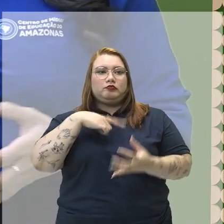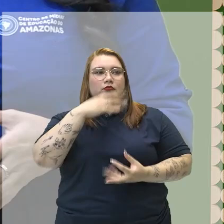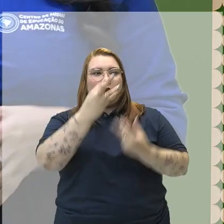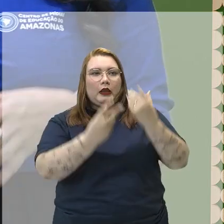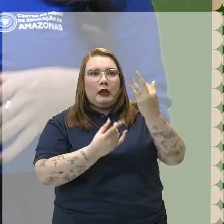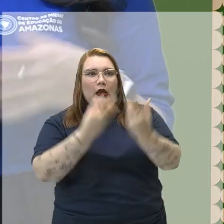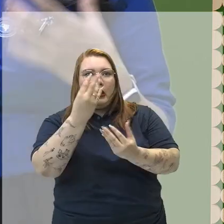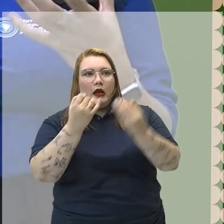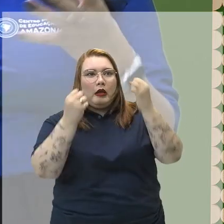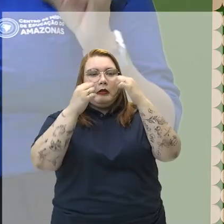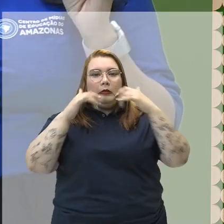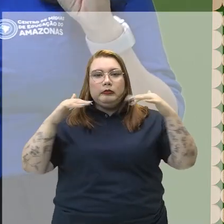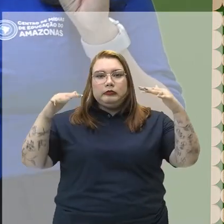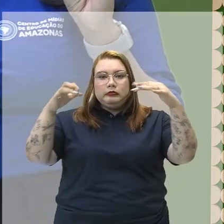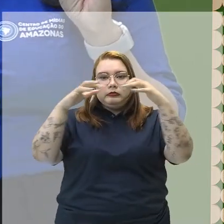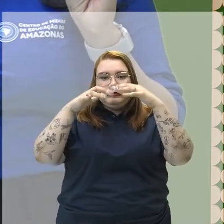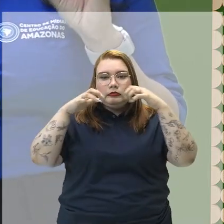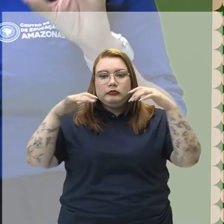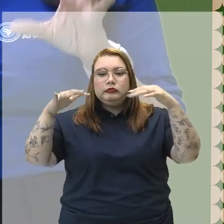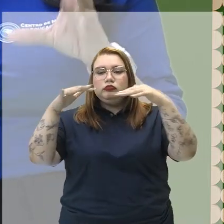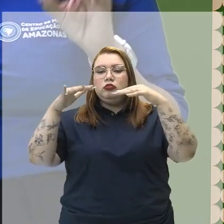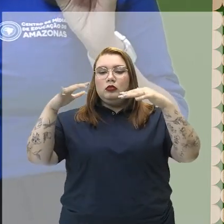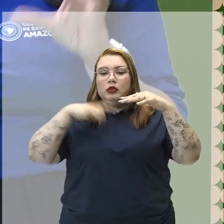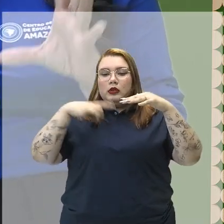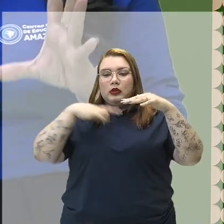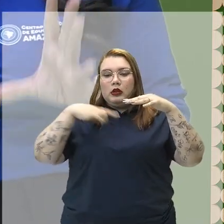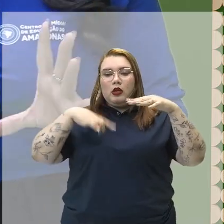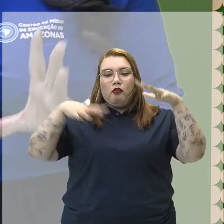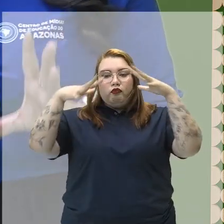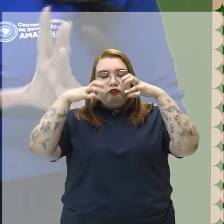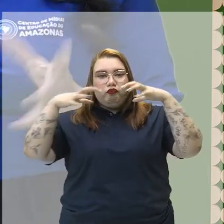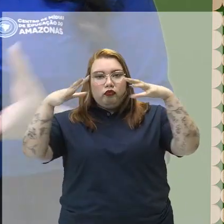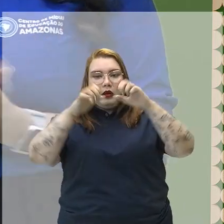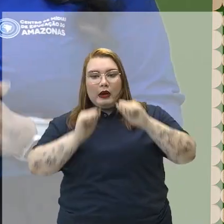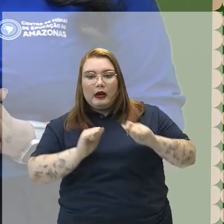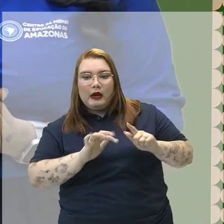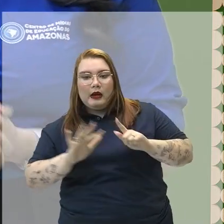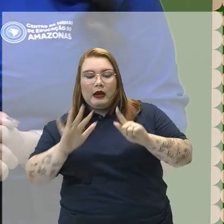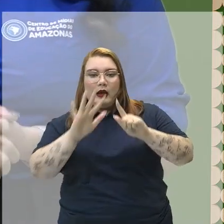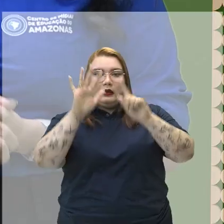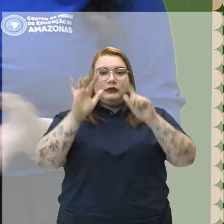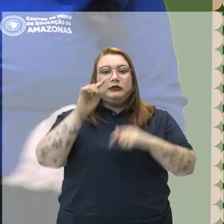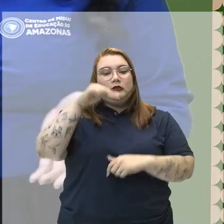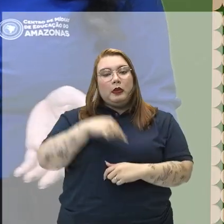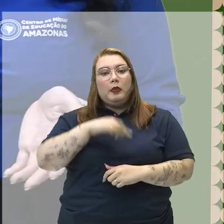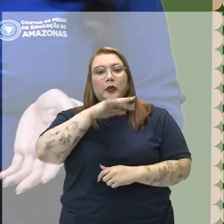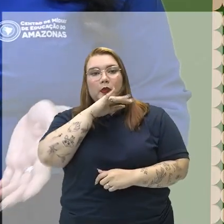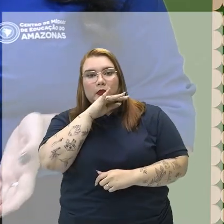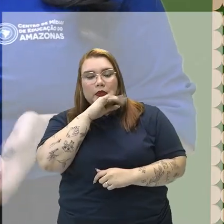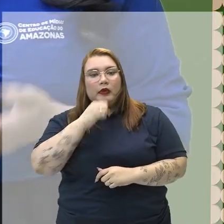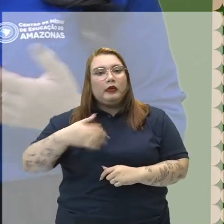queimada, vai exalar ali, né? Vai liberar gases que são tóxicos para o ambiente, né? Causando